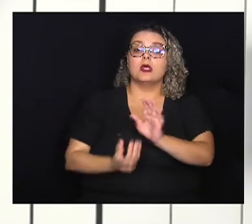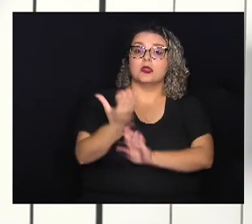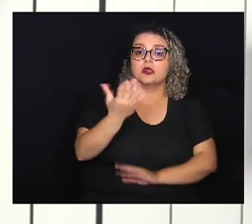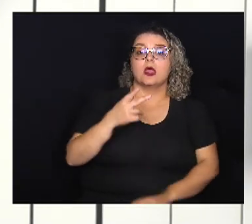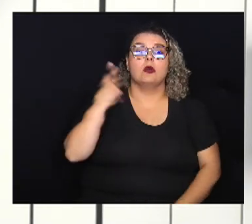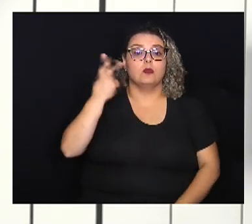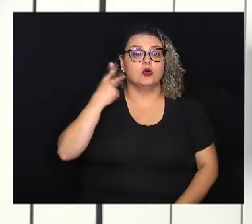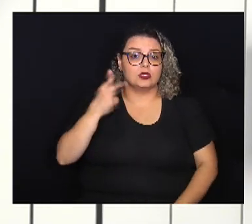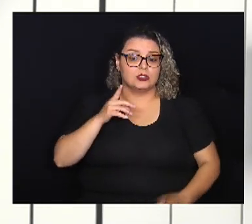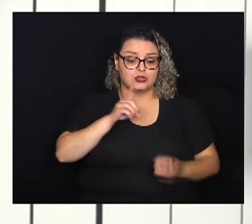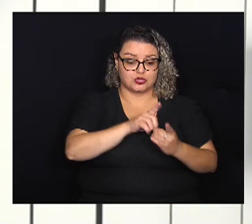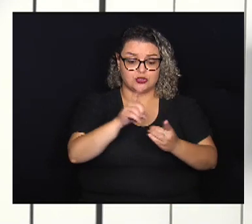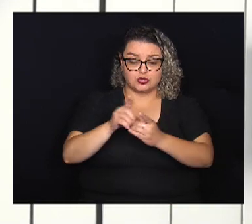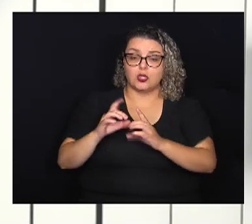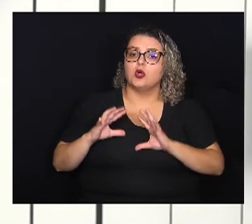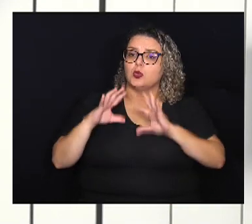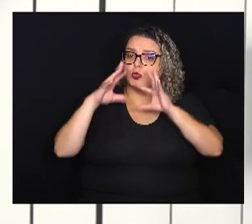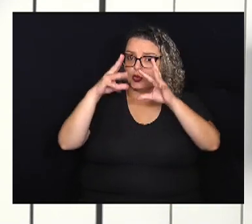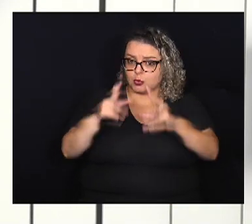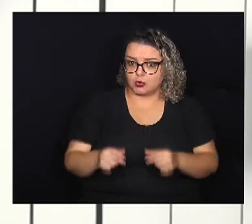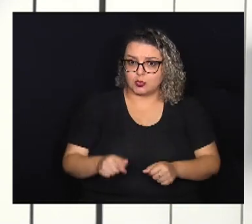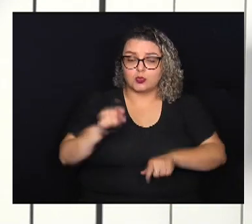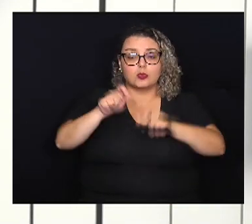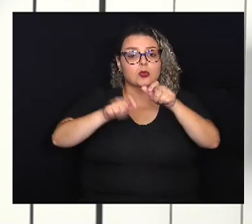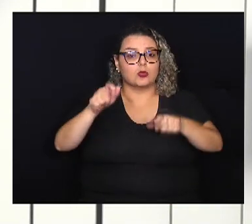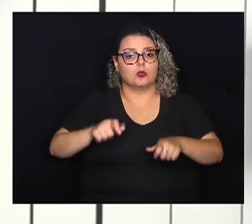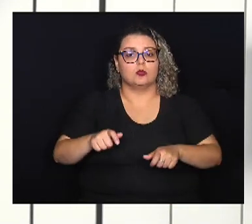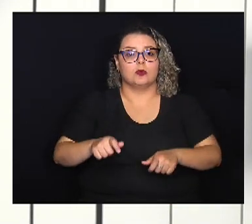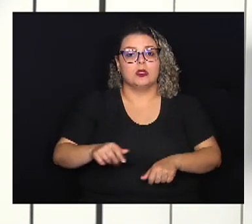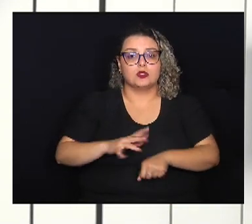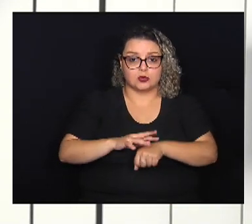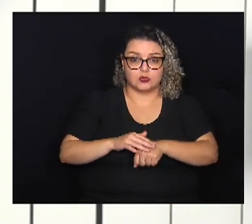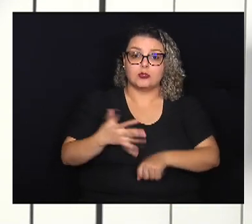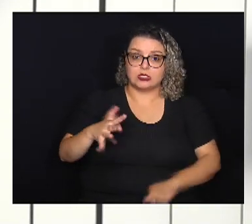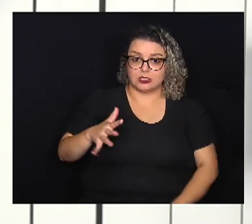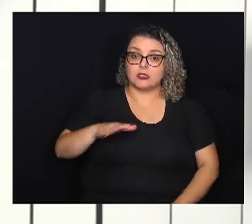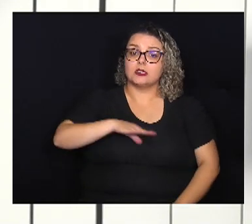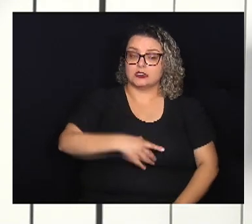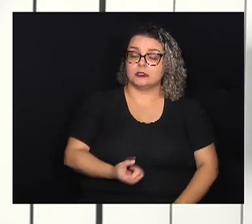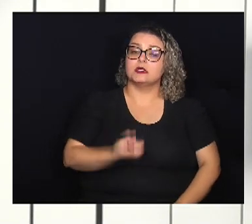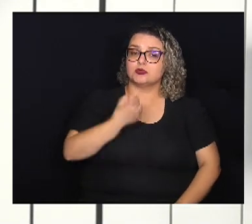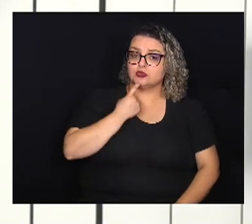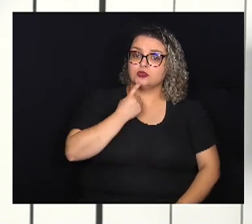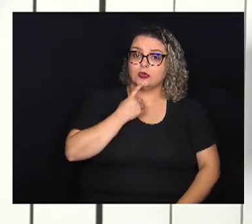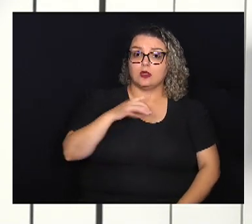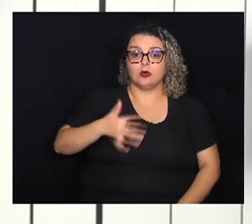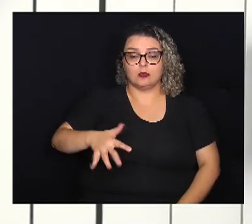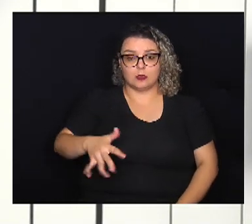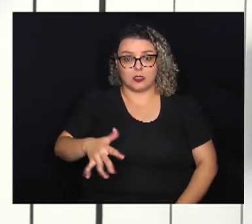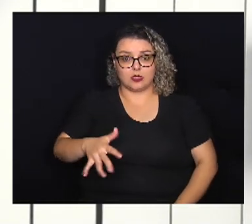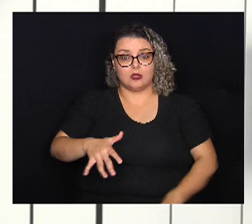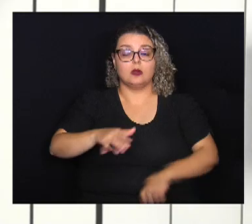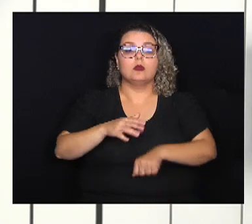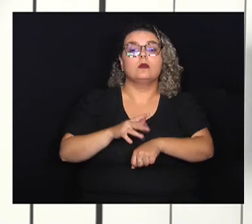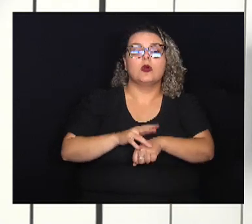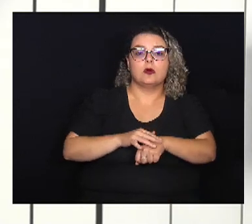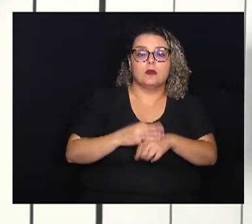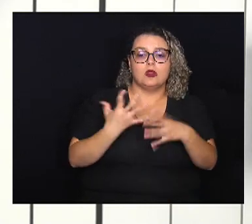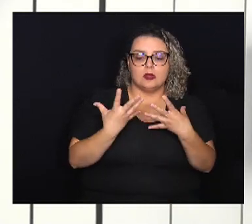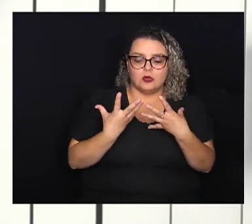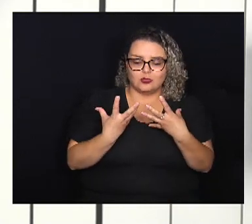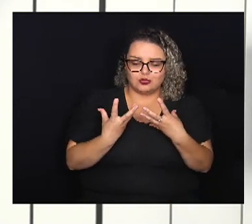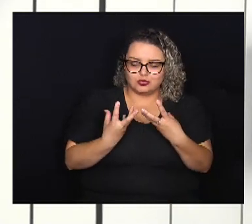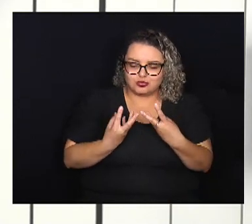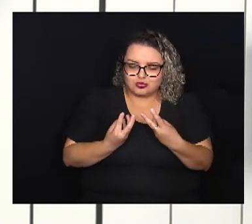política de atenção integral à pessoa com Parkinson no município de Campinas. O Parkinson é uma doença degenerativa,